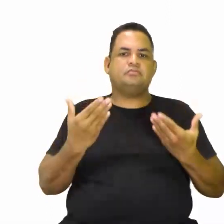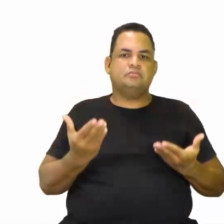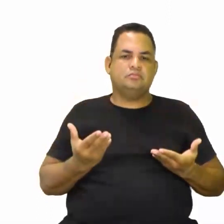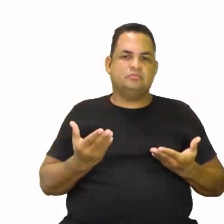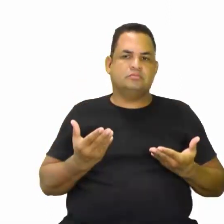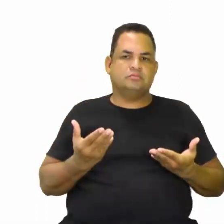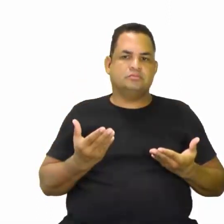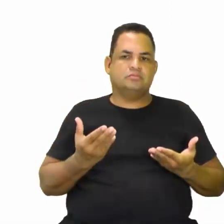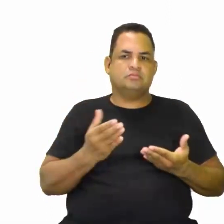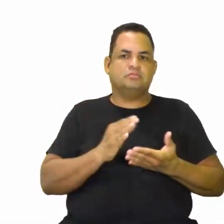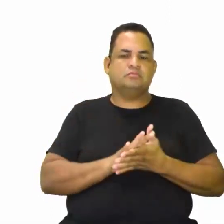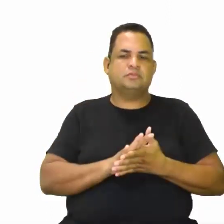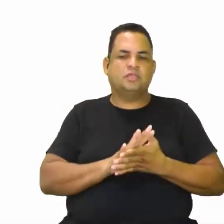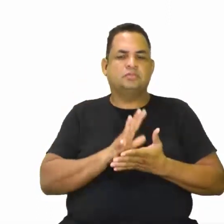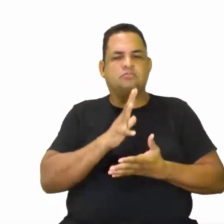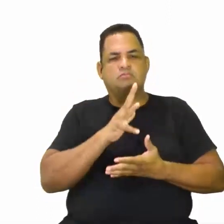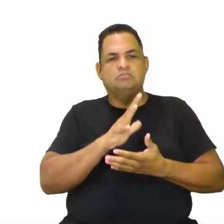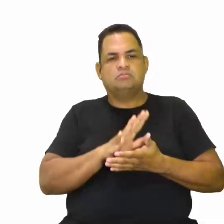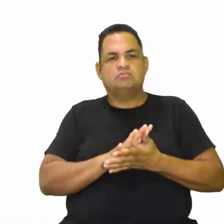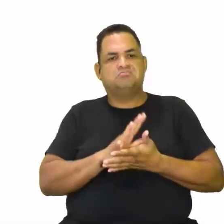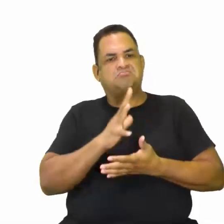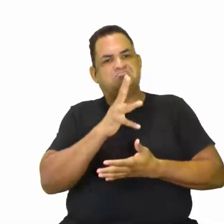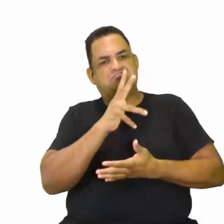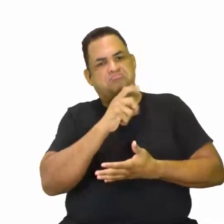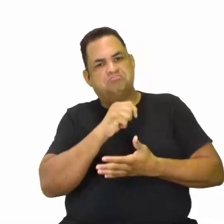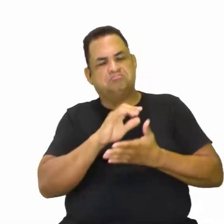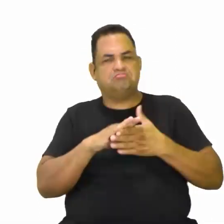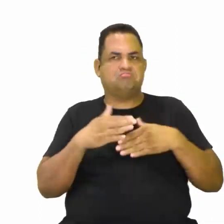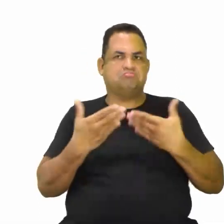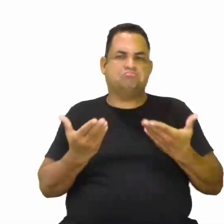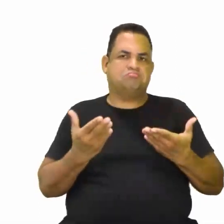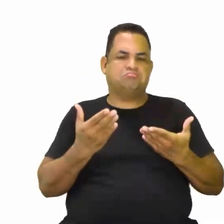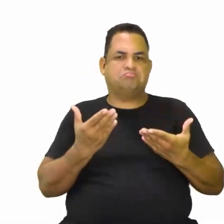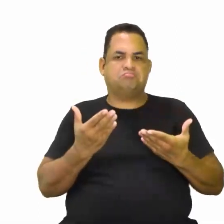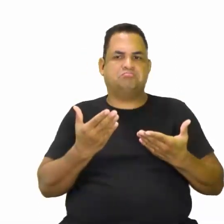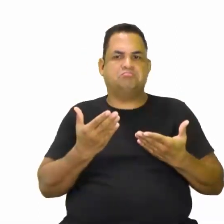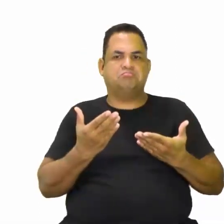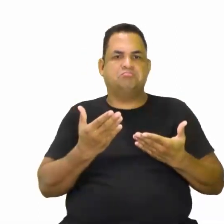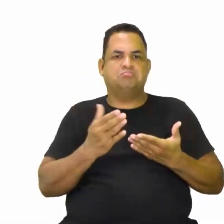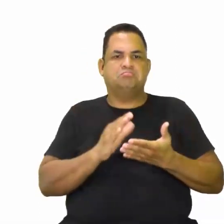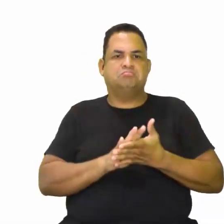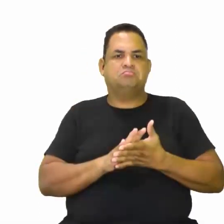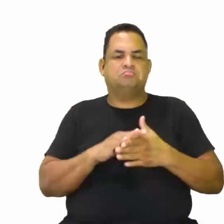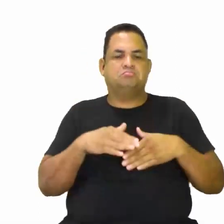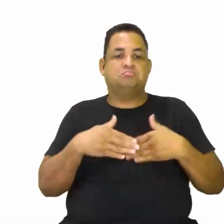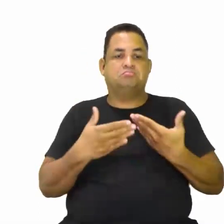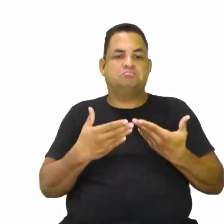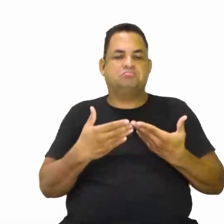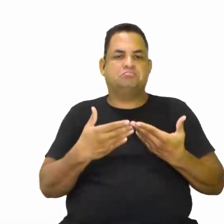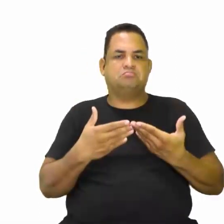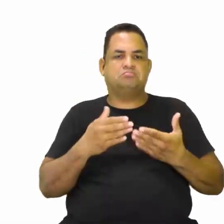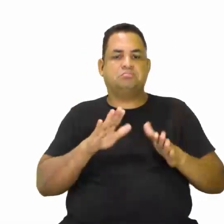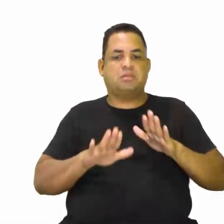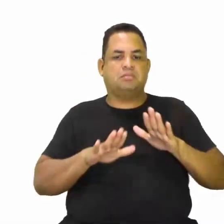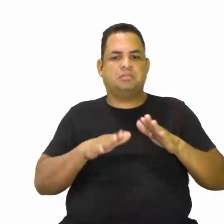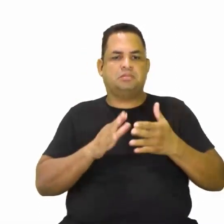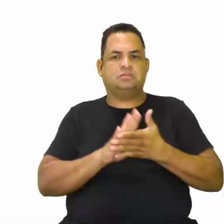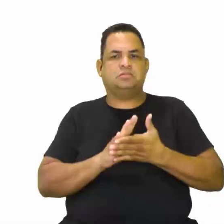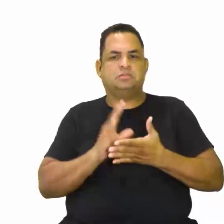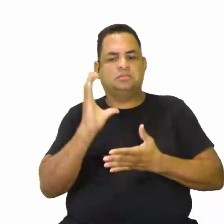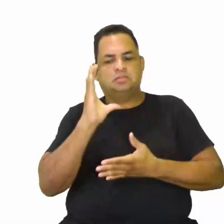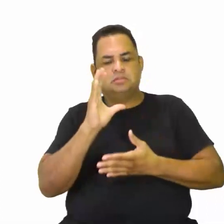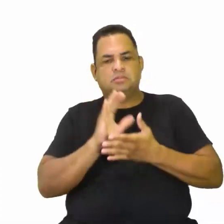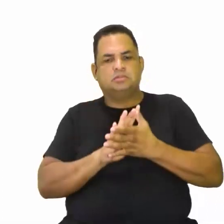quando é muito lenta ou não, ou seja, desde que, se ela for